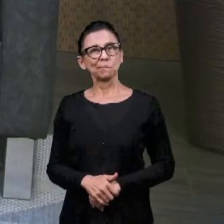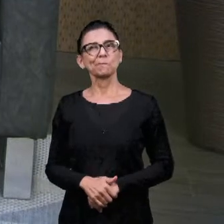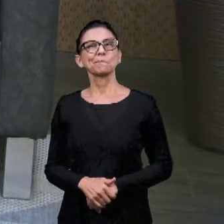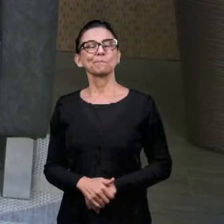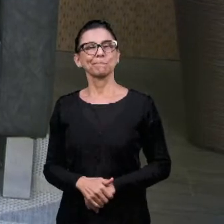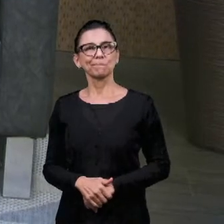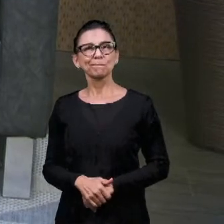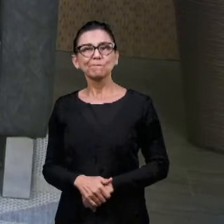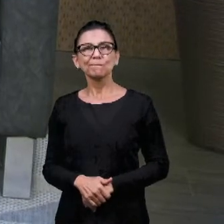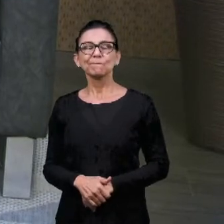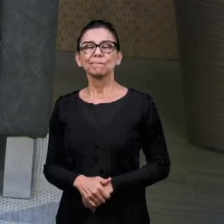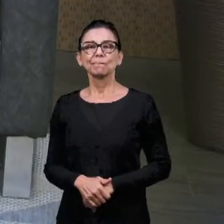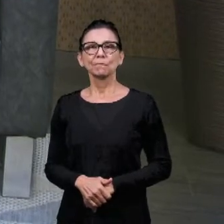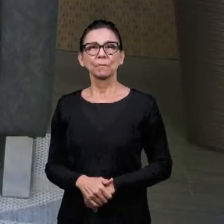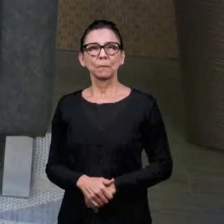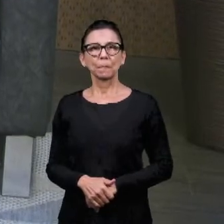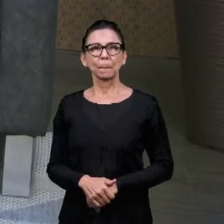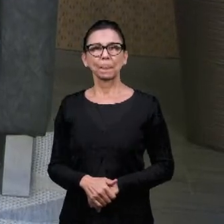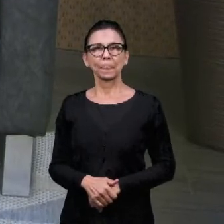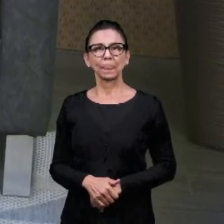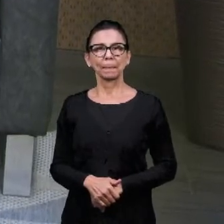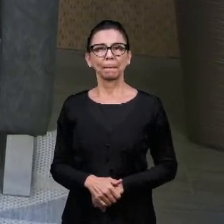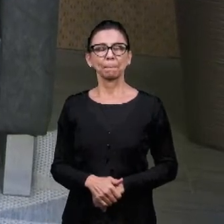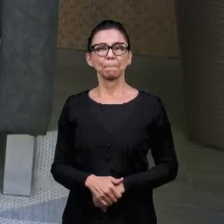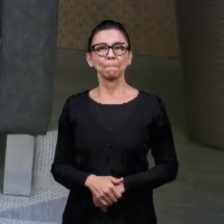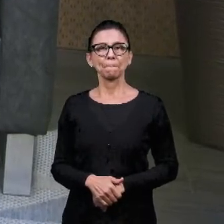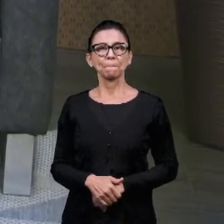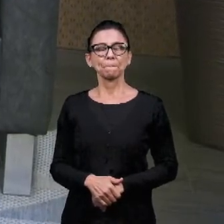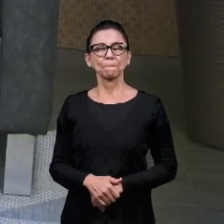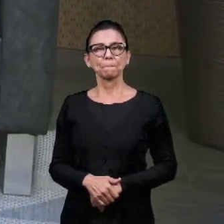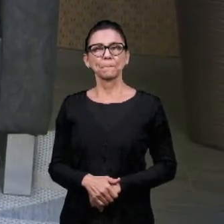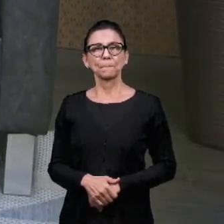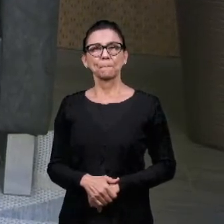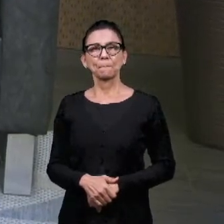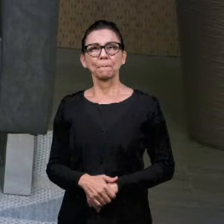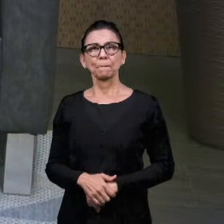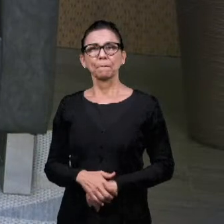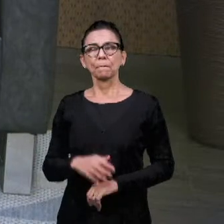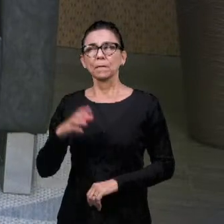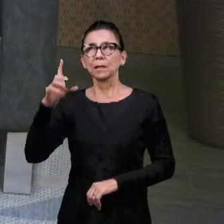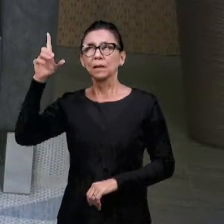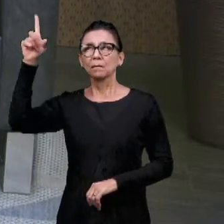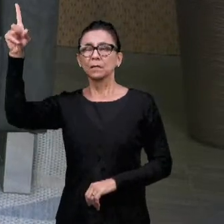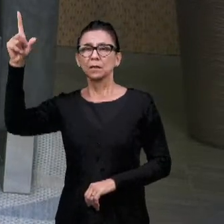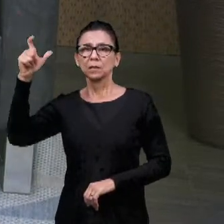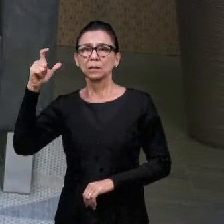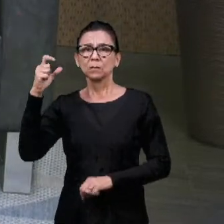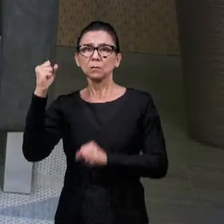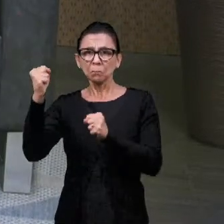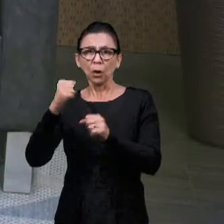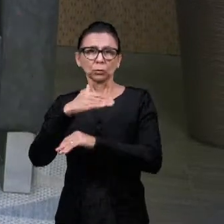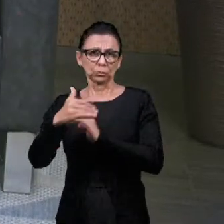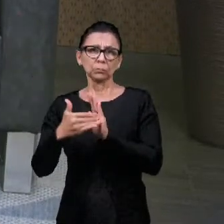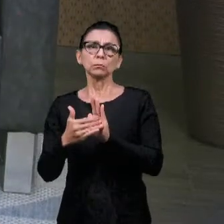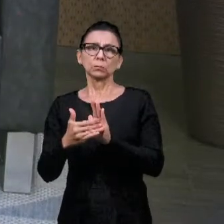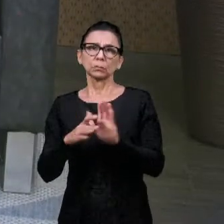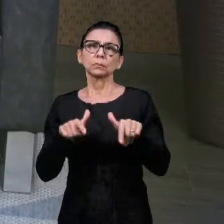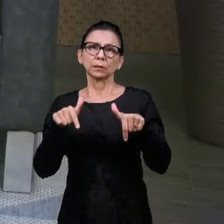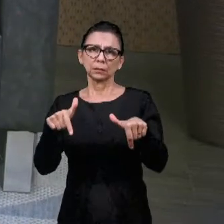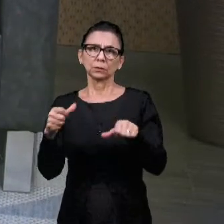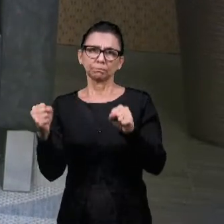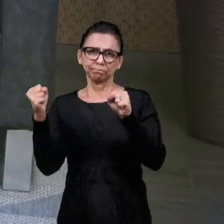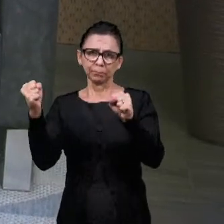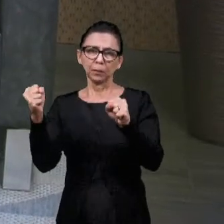Isso para Deus, do ponto de vista da operação do Senhor, é indiferente. Ele vai operar. Isso quer